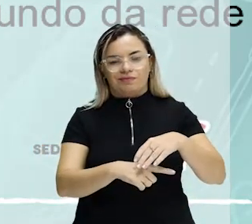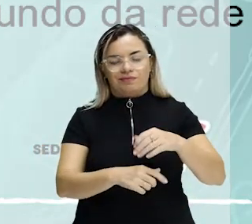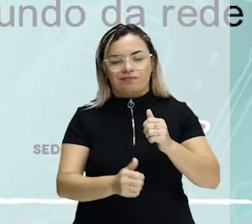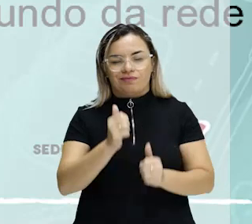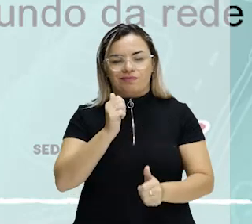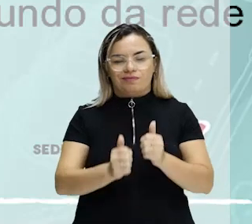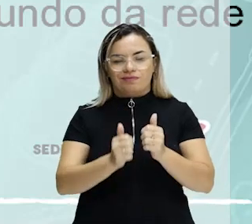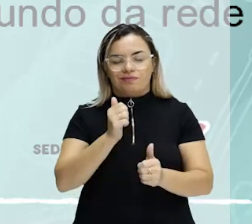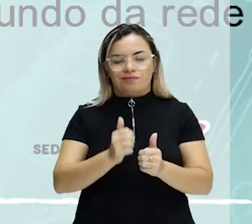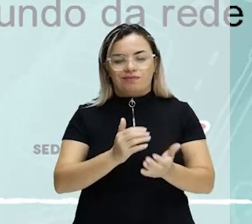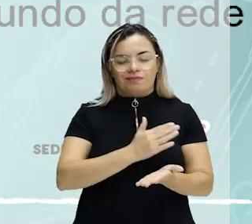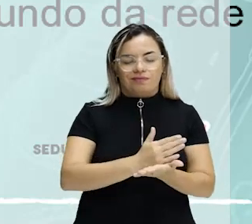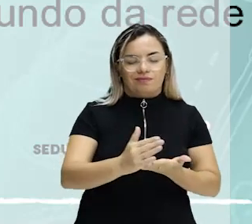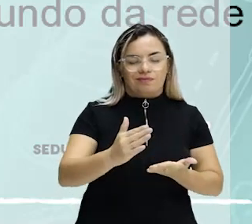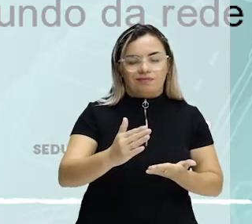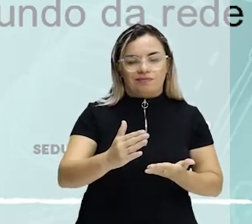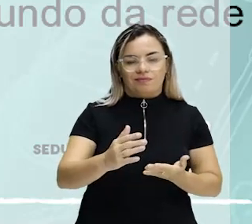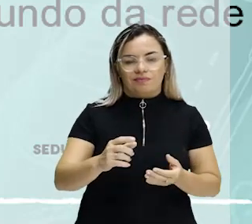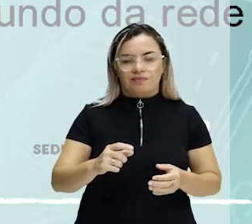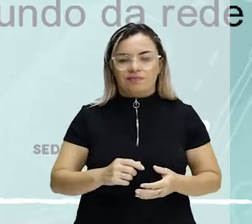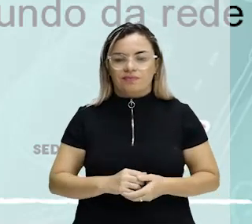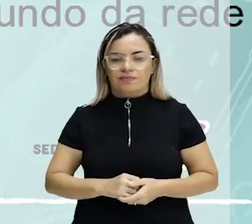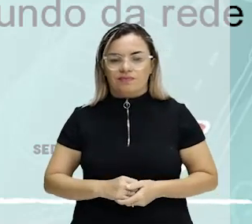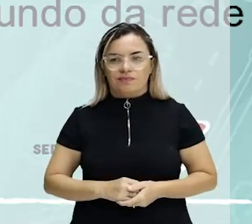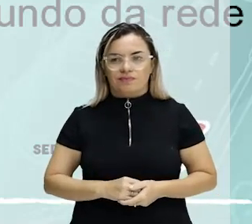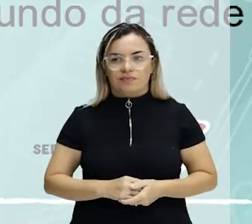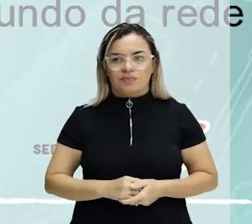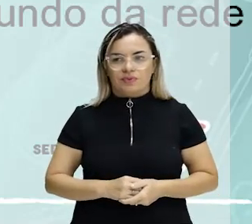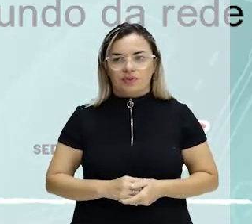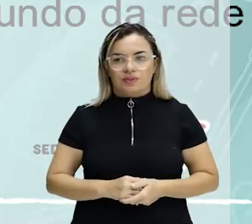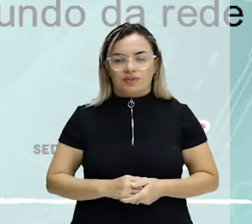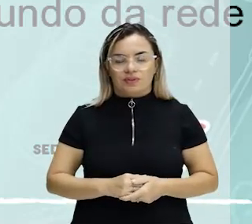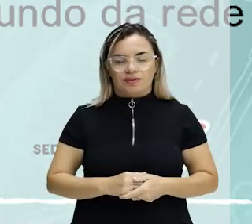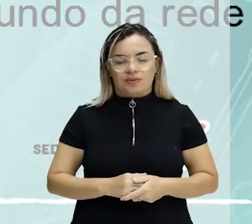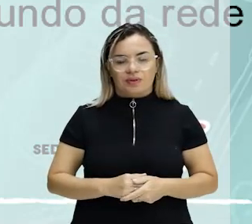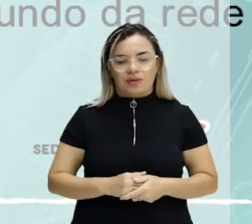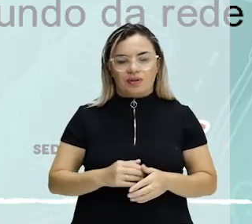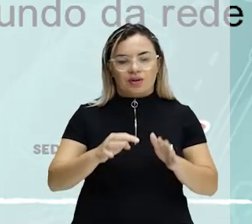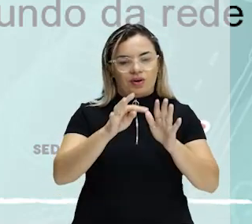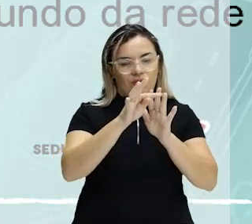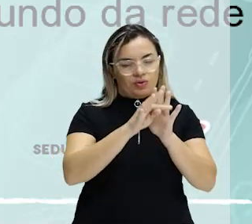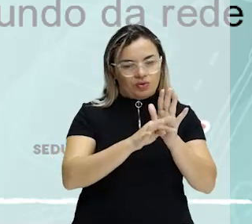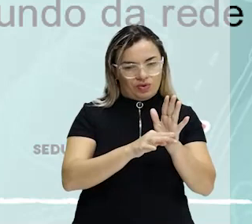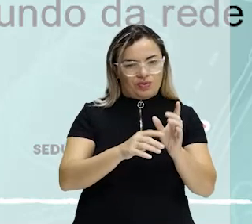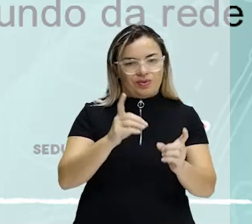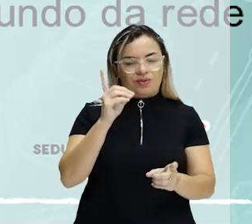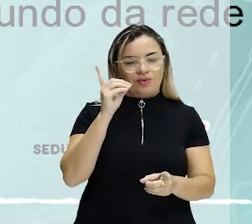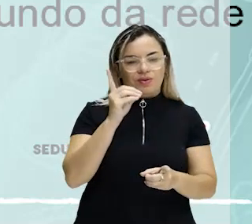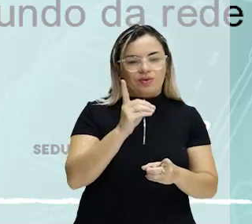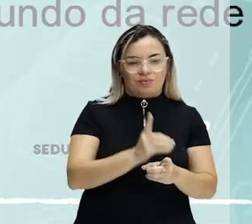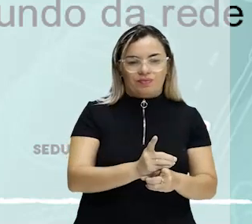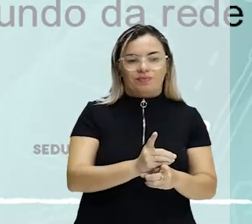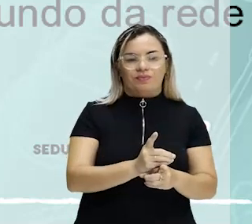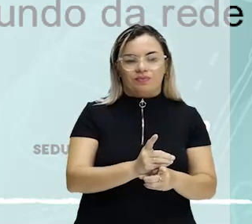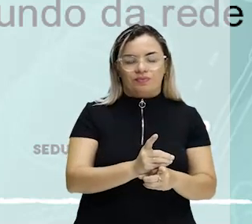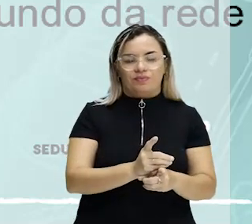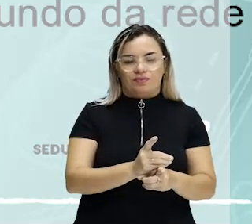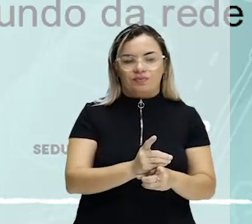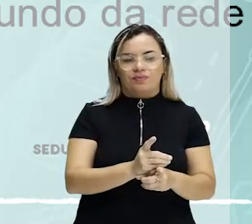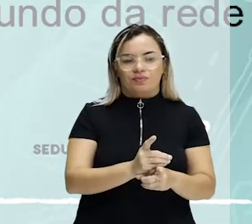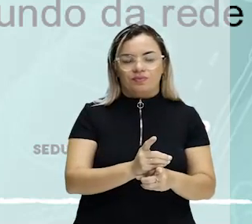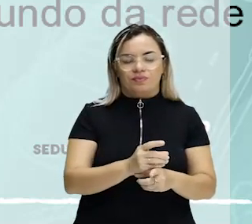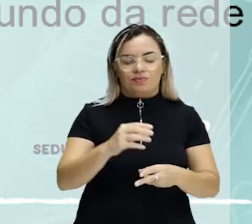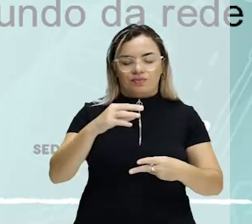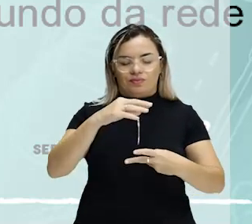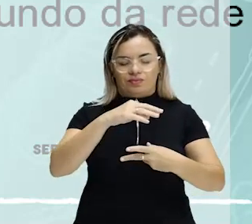Não vão achar aí que eu estou querendo fazer propaganda do time. Isso aqui é um texto que a gente encontrou numa questão de Enem. E aí